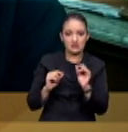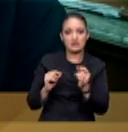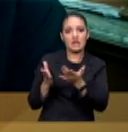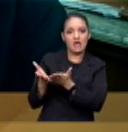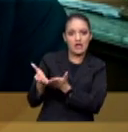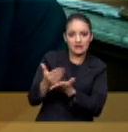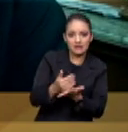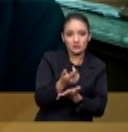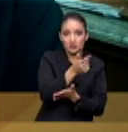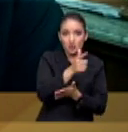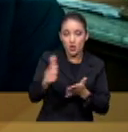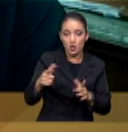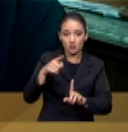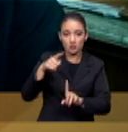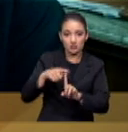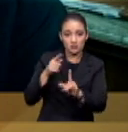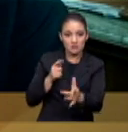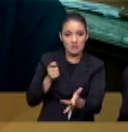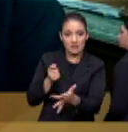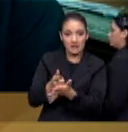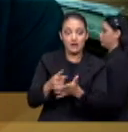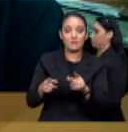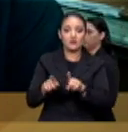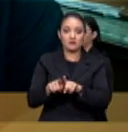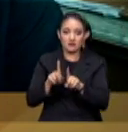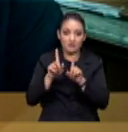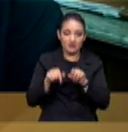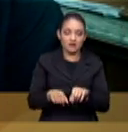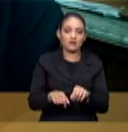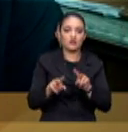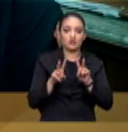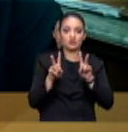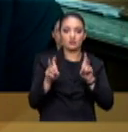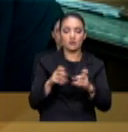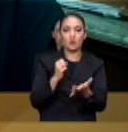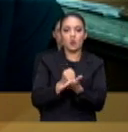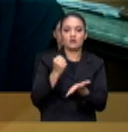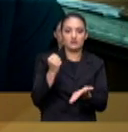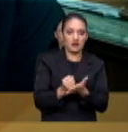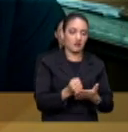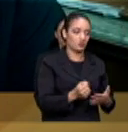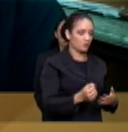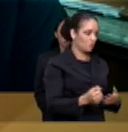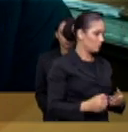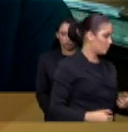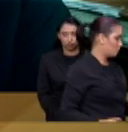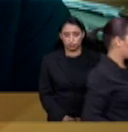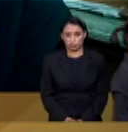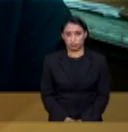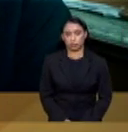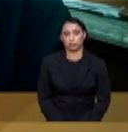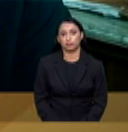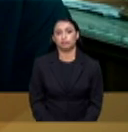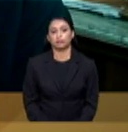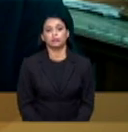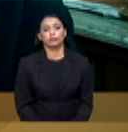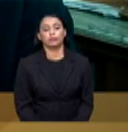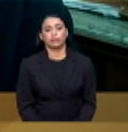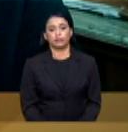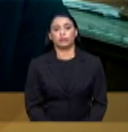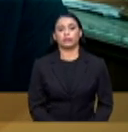pagamentos diversos, como são os relativos a contratos de fornecimento de bens